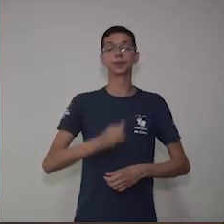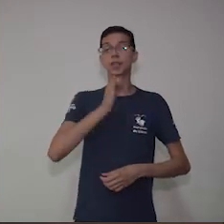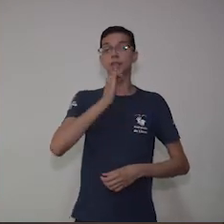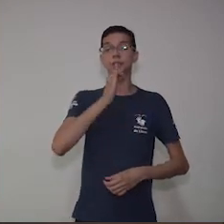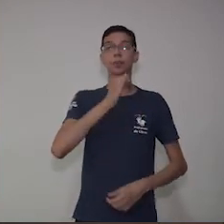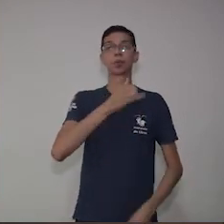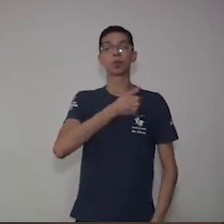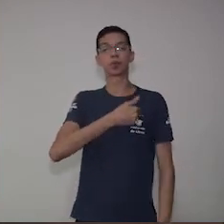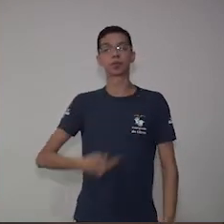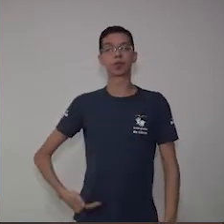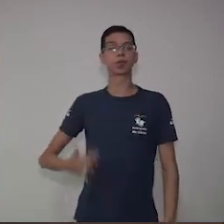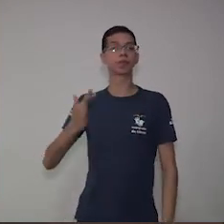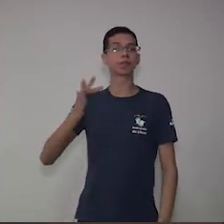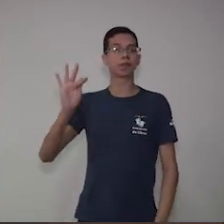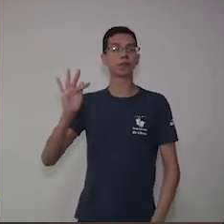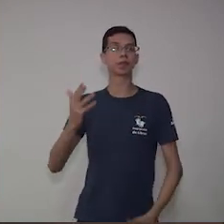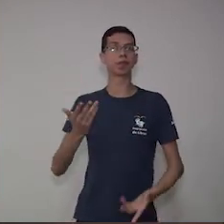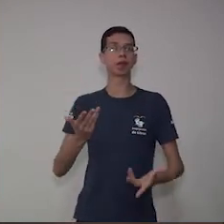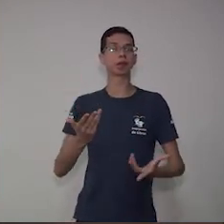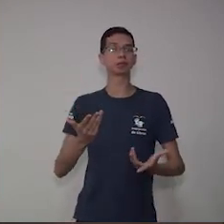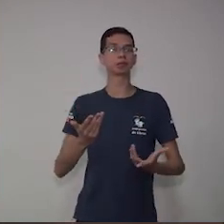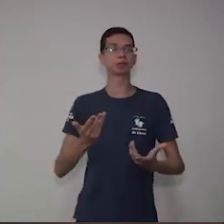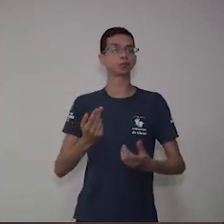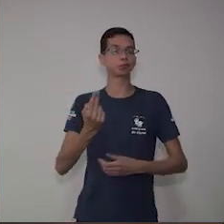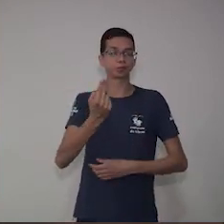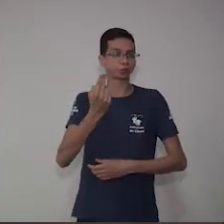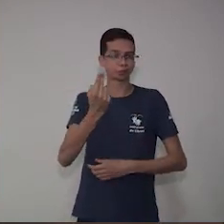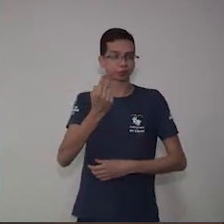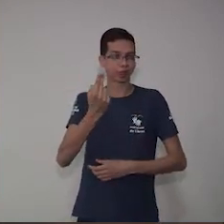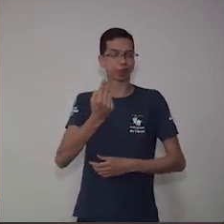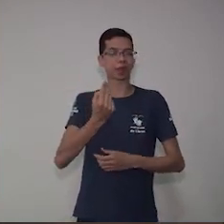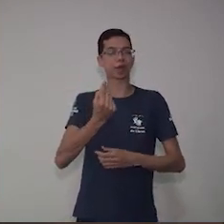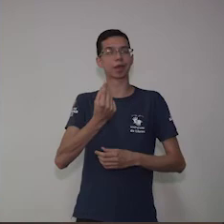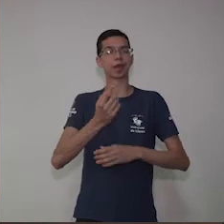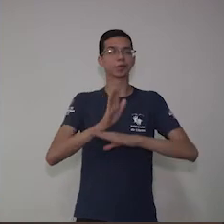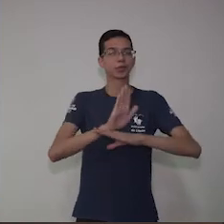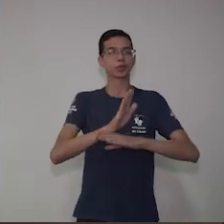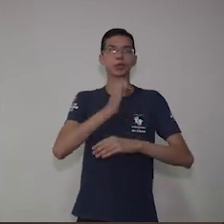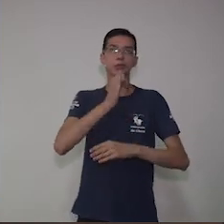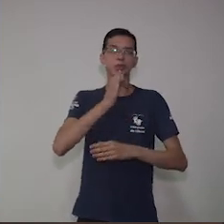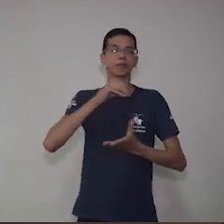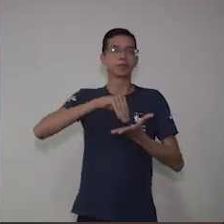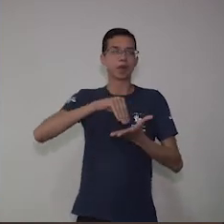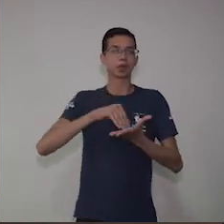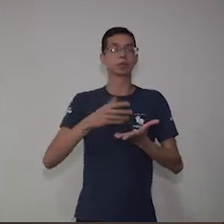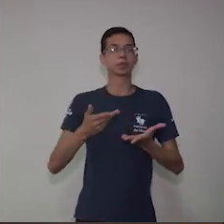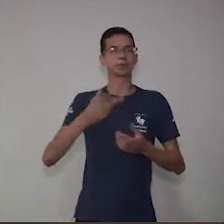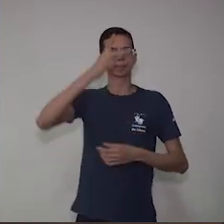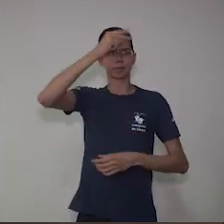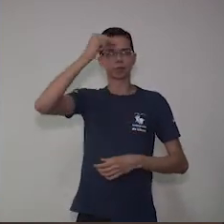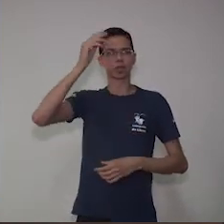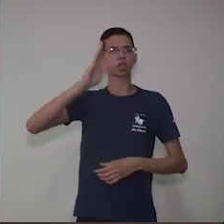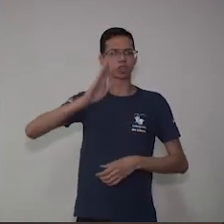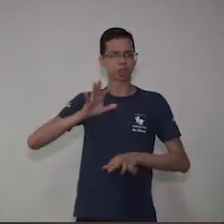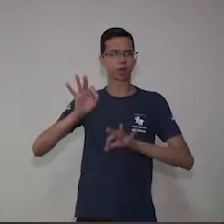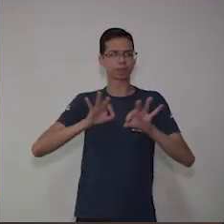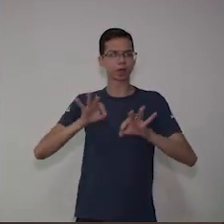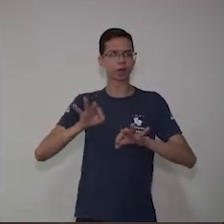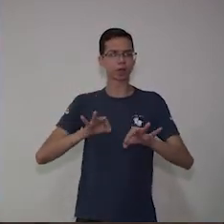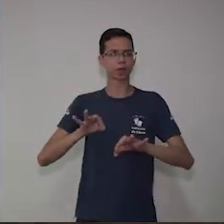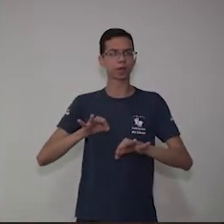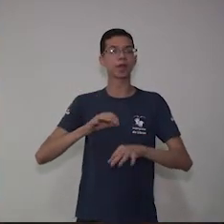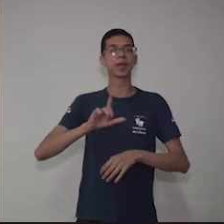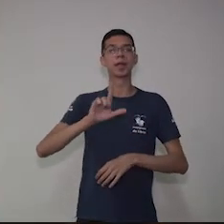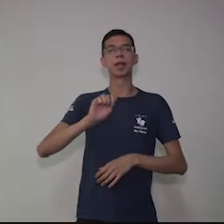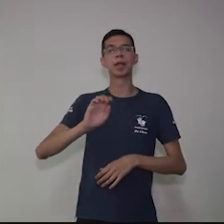insuficiente? Isso já está em estudo ou planejamento? E se até já há alguma negociação com laboratórios